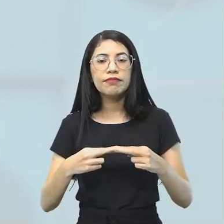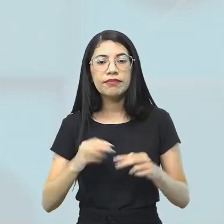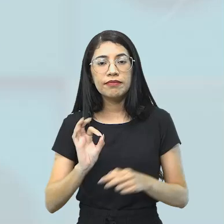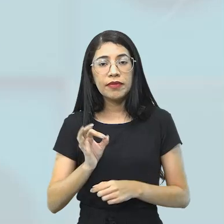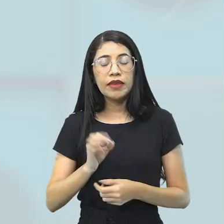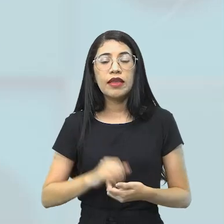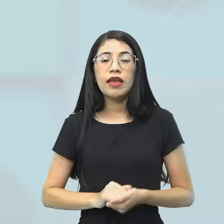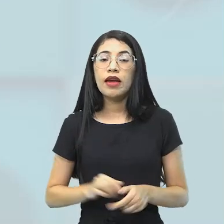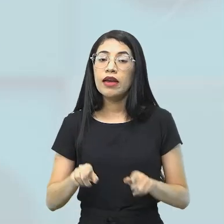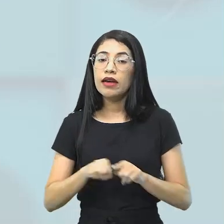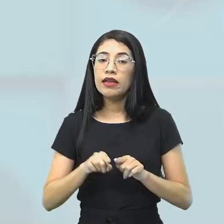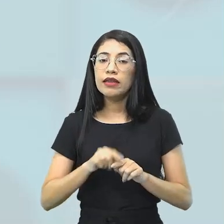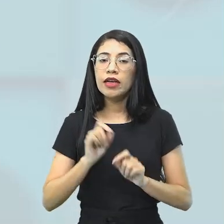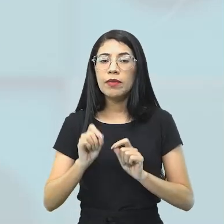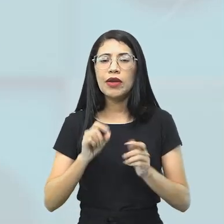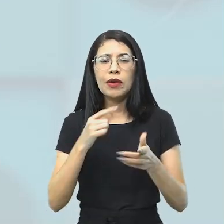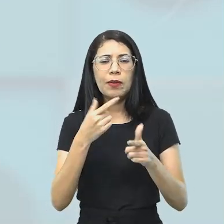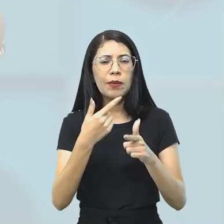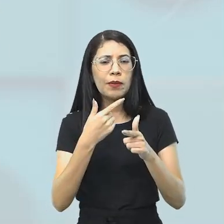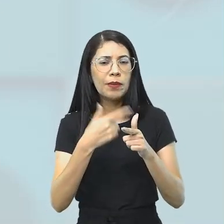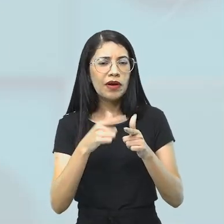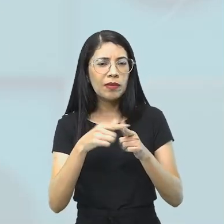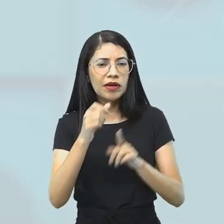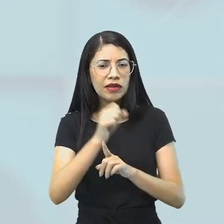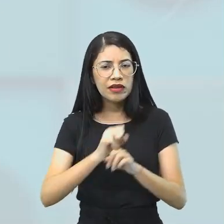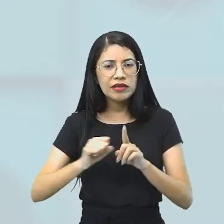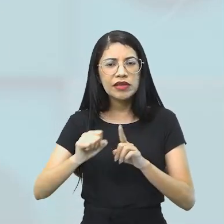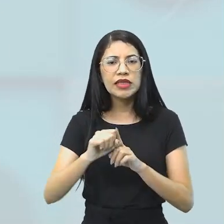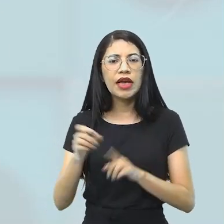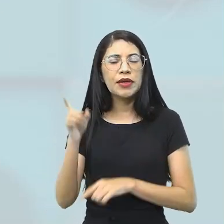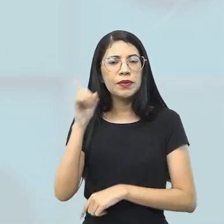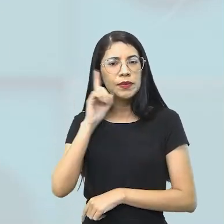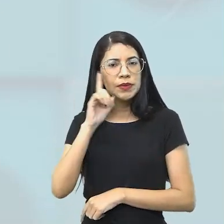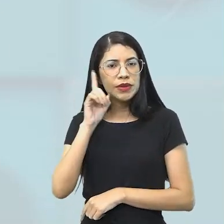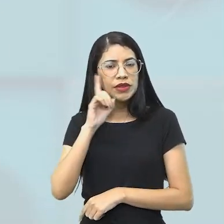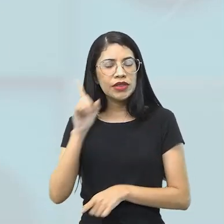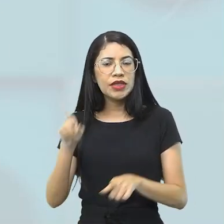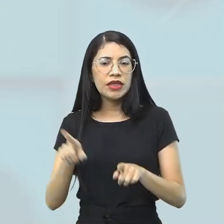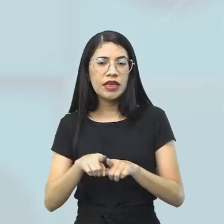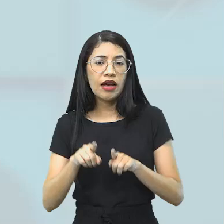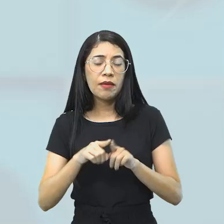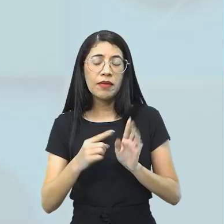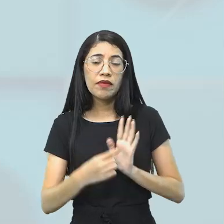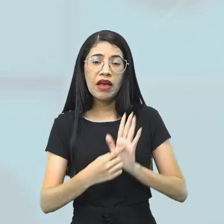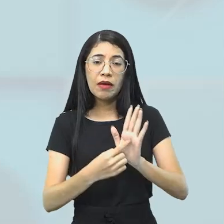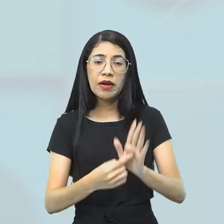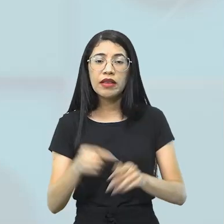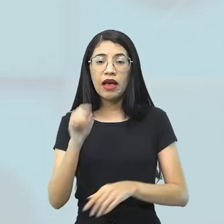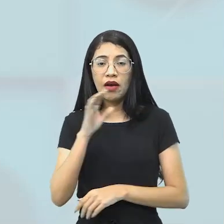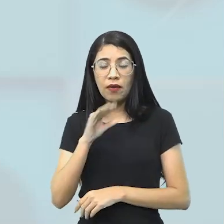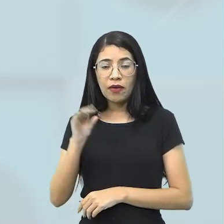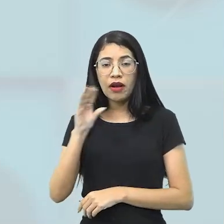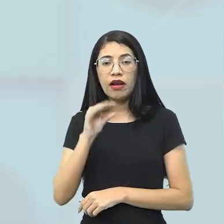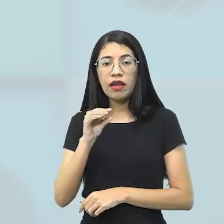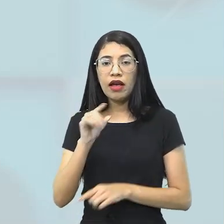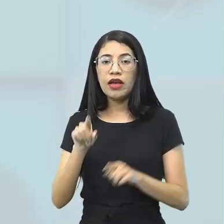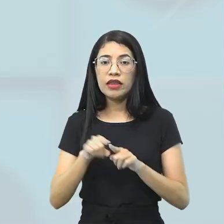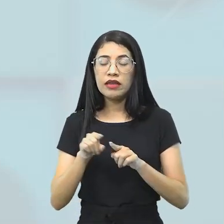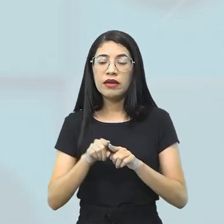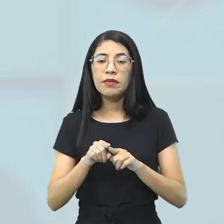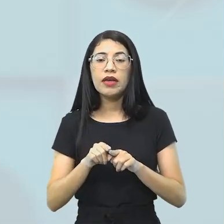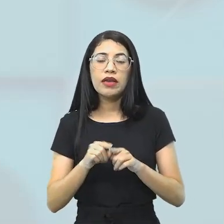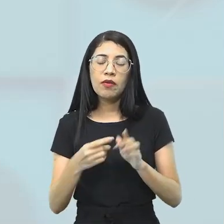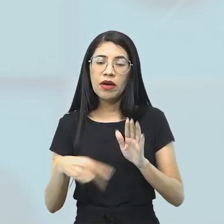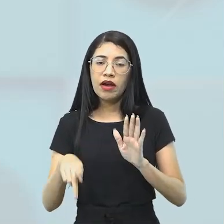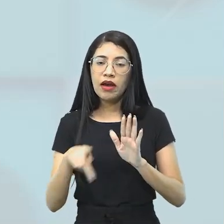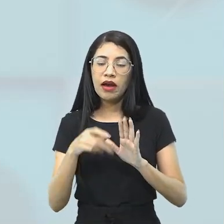certo? Vai trazer questões sociais, falar do nosso dia a dia, vai apresentar oralidade, porque é